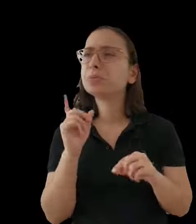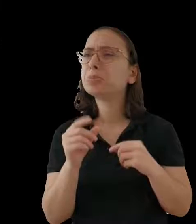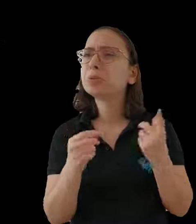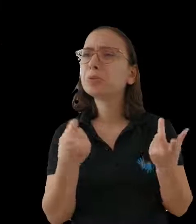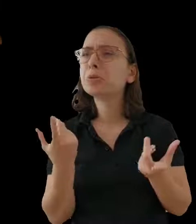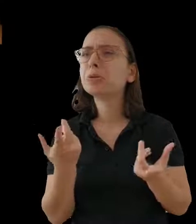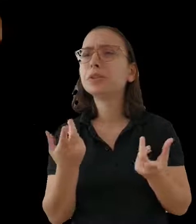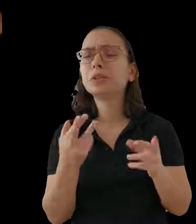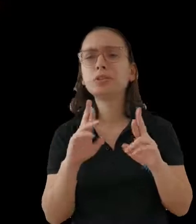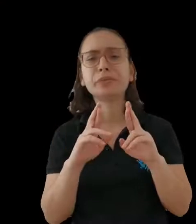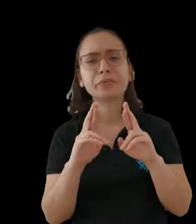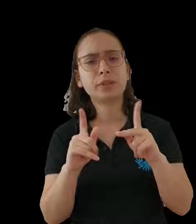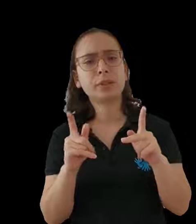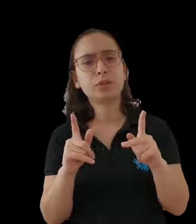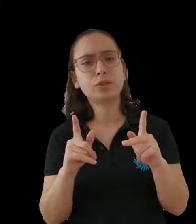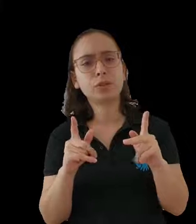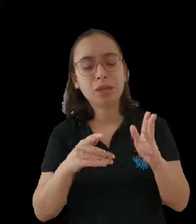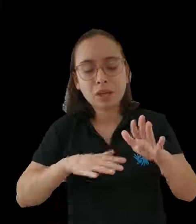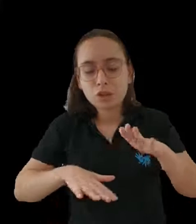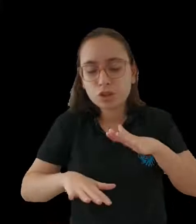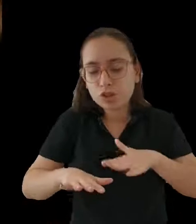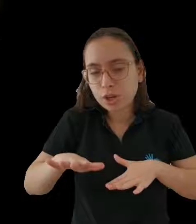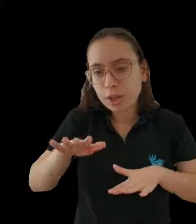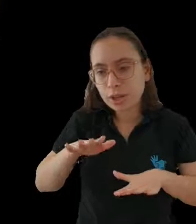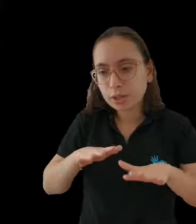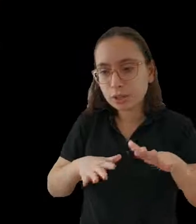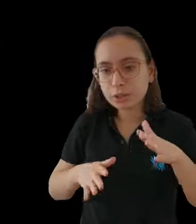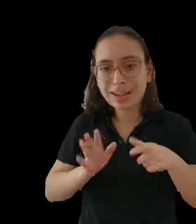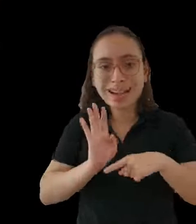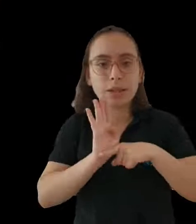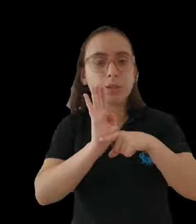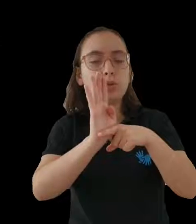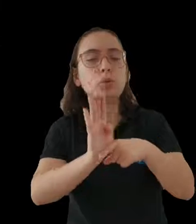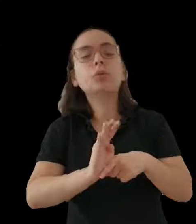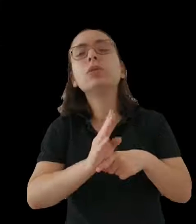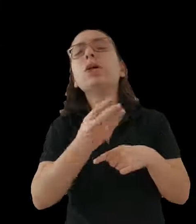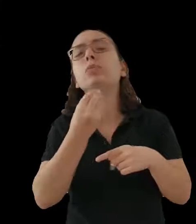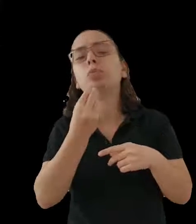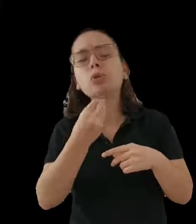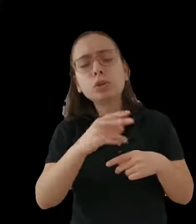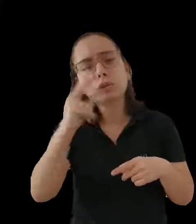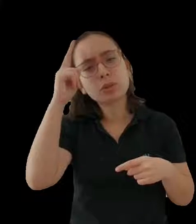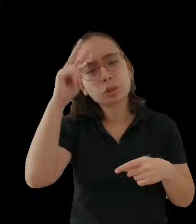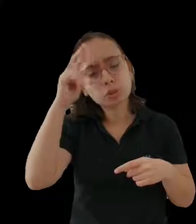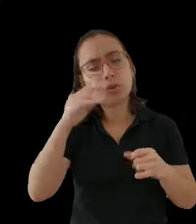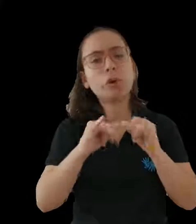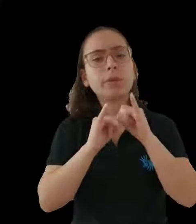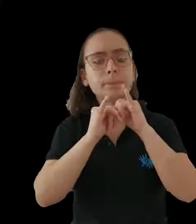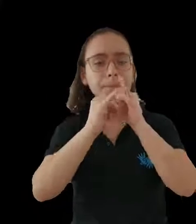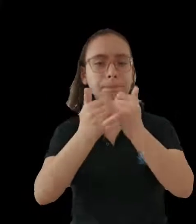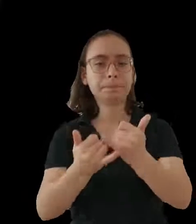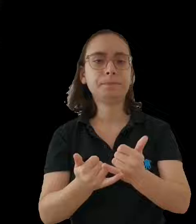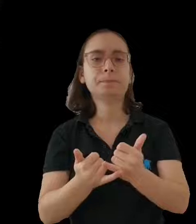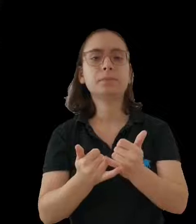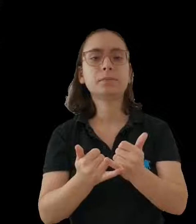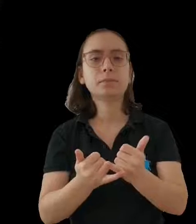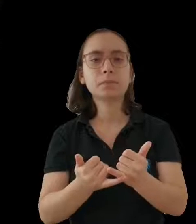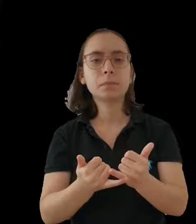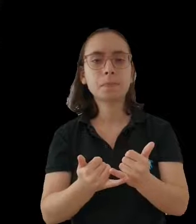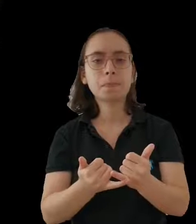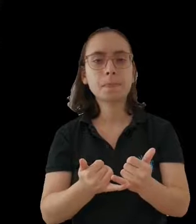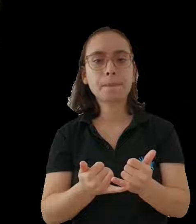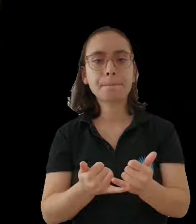Alguma coisa. Os gestos, eles ajudam muito na narrativa,